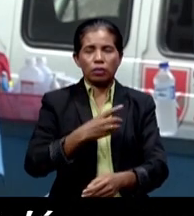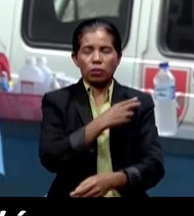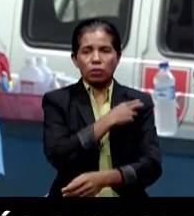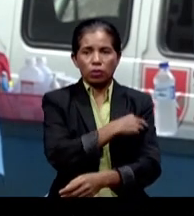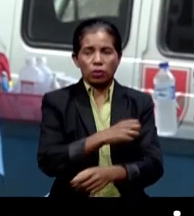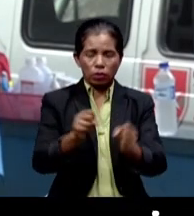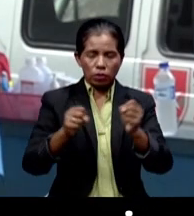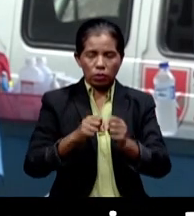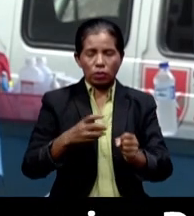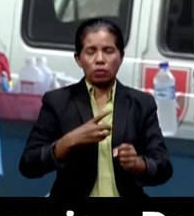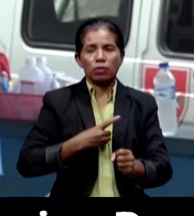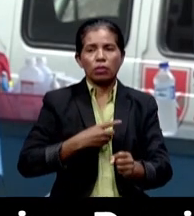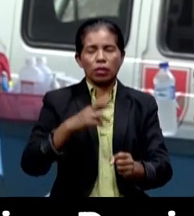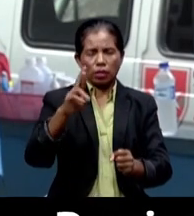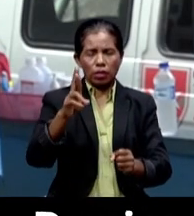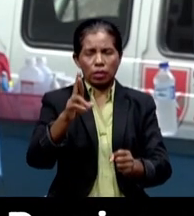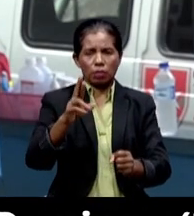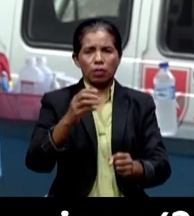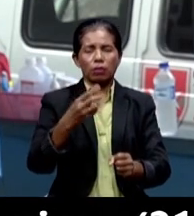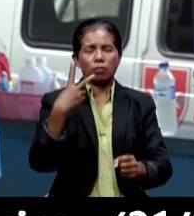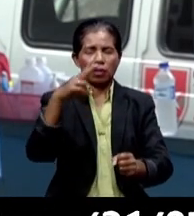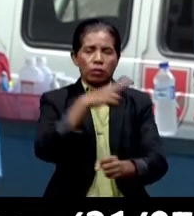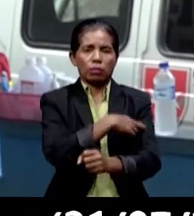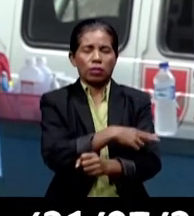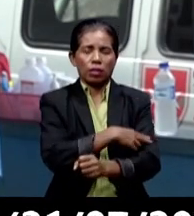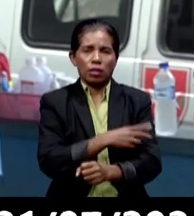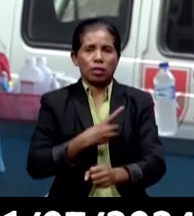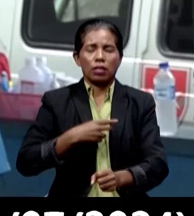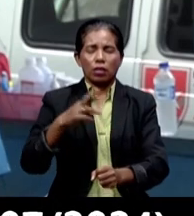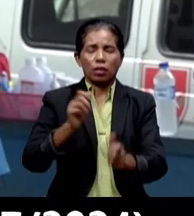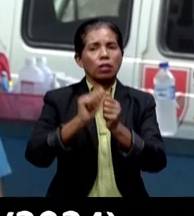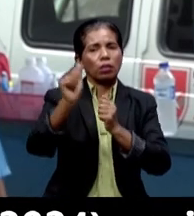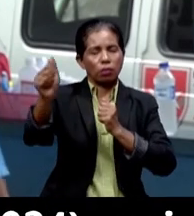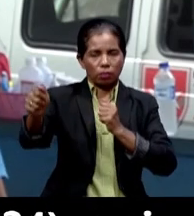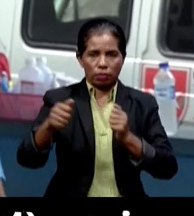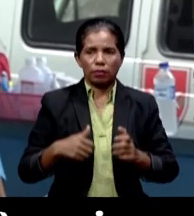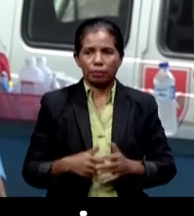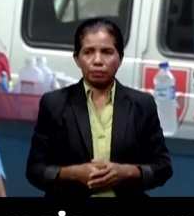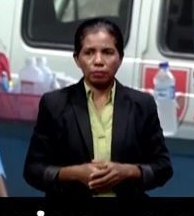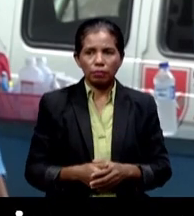minha tua consulta é uma dor. A minha tua tratamento é uma dor. Então,